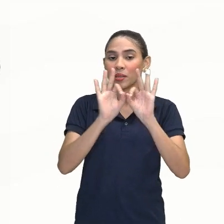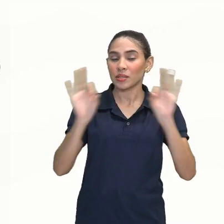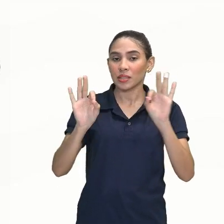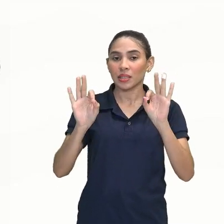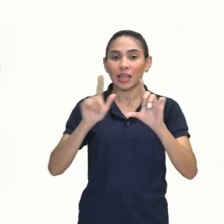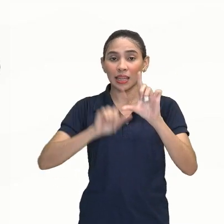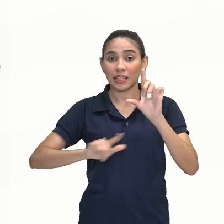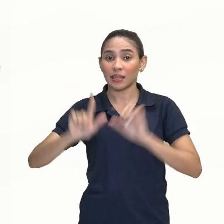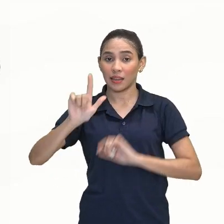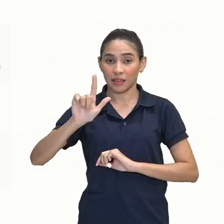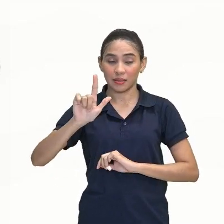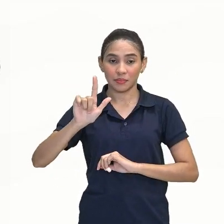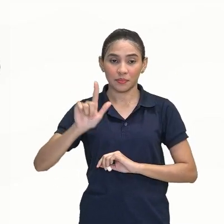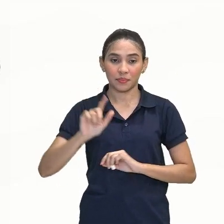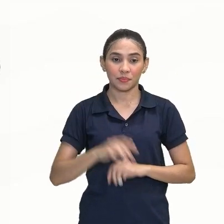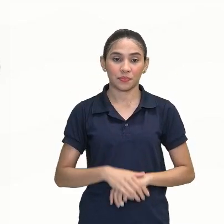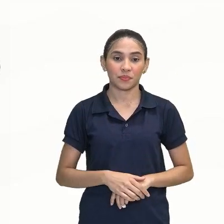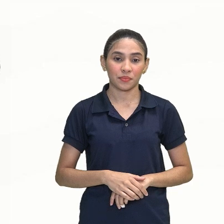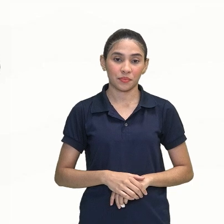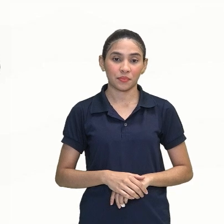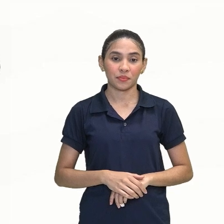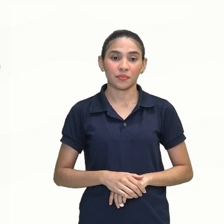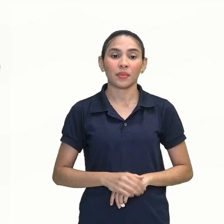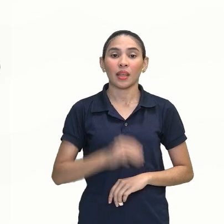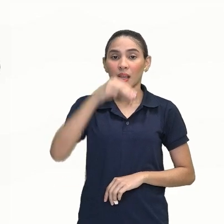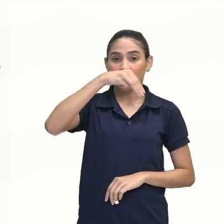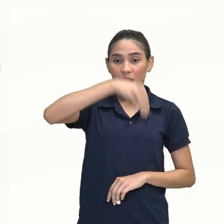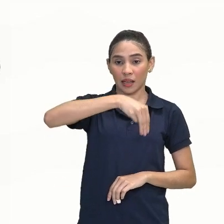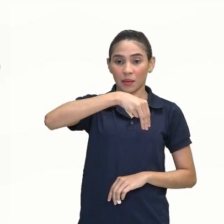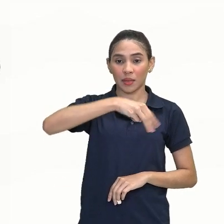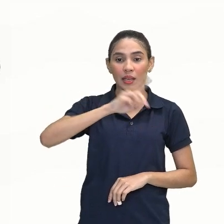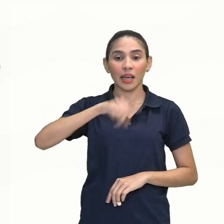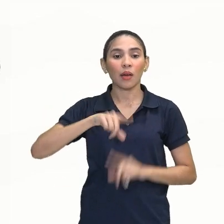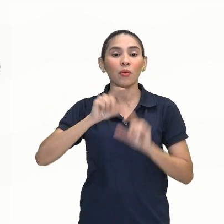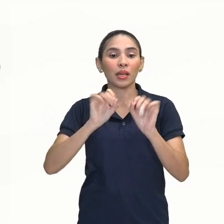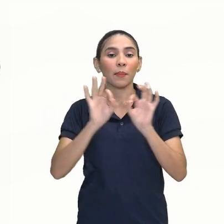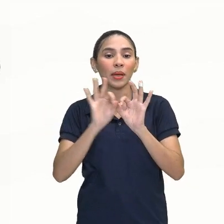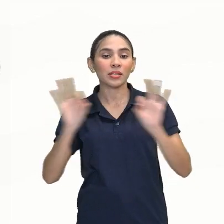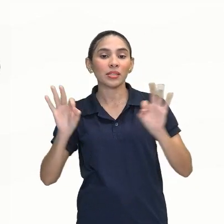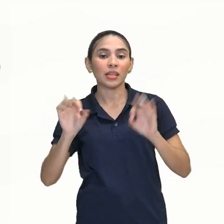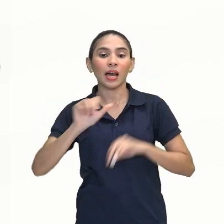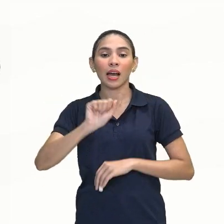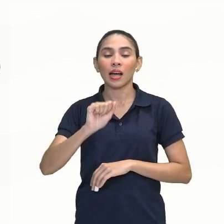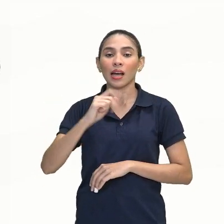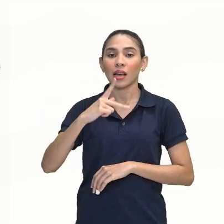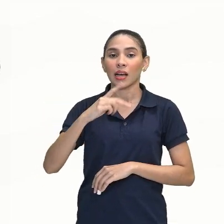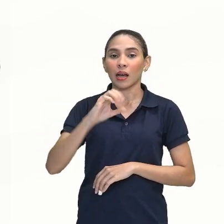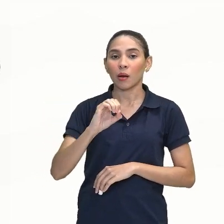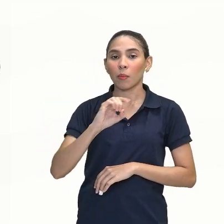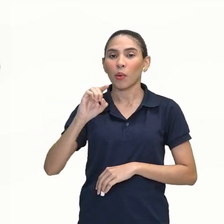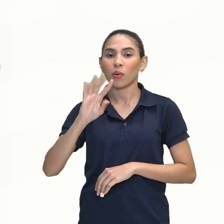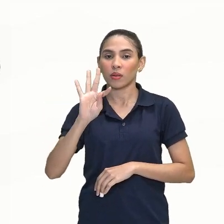com L, tá bom? M vai ser a medida do apótema.